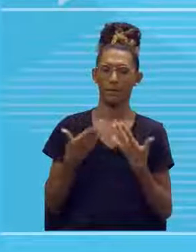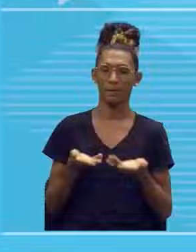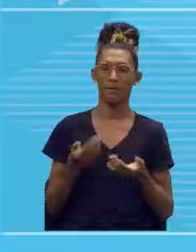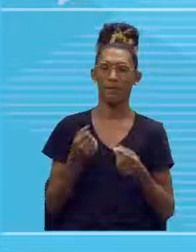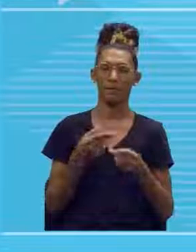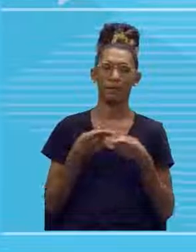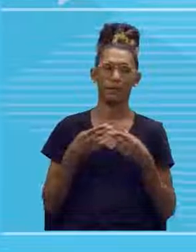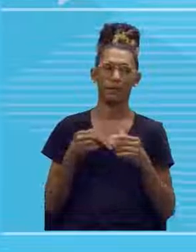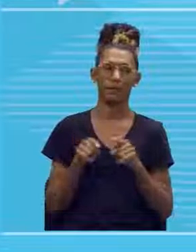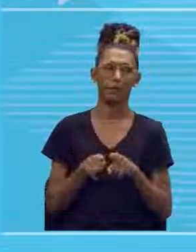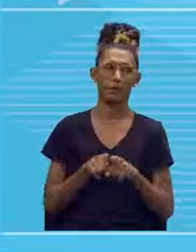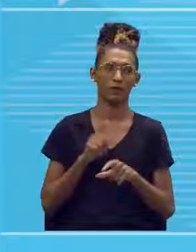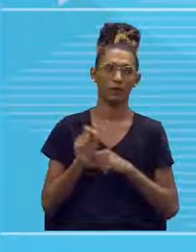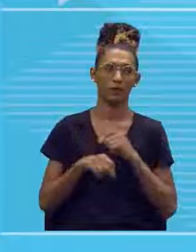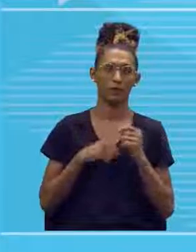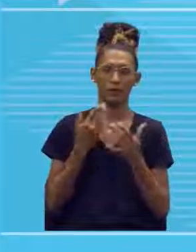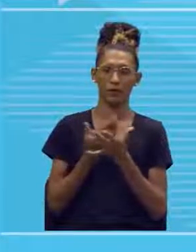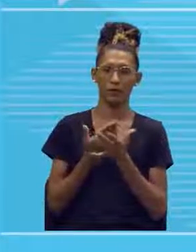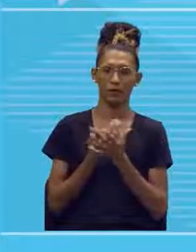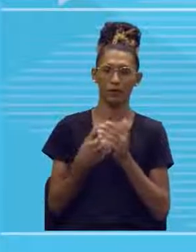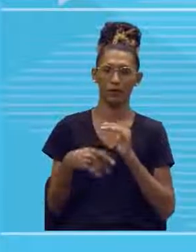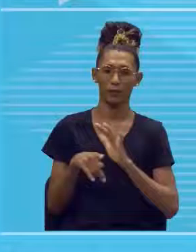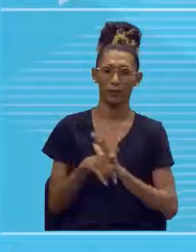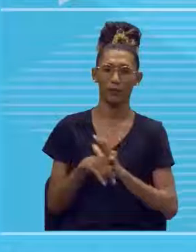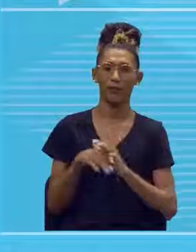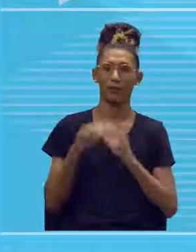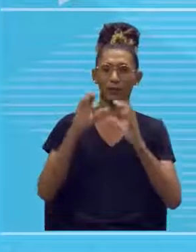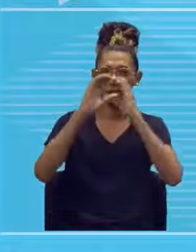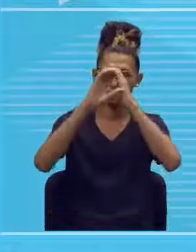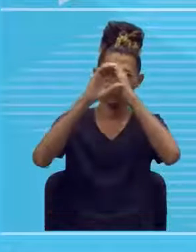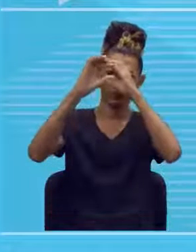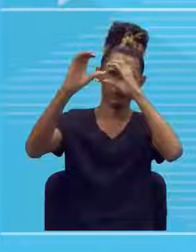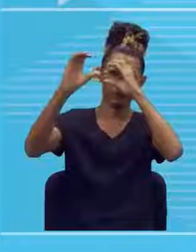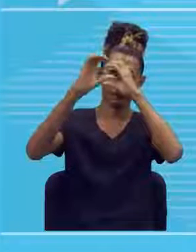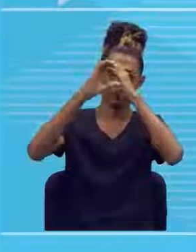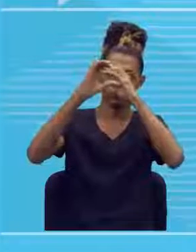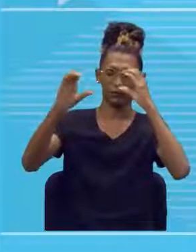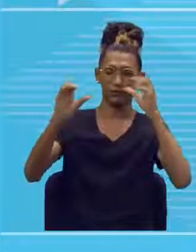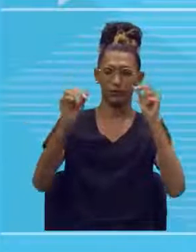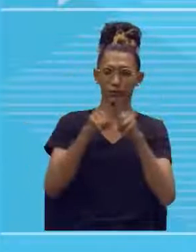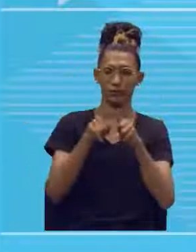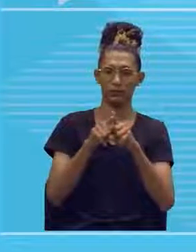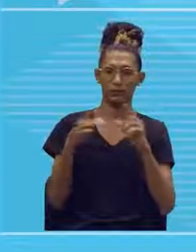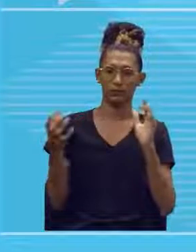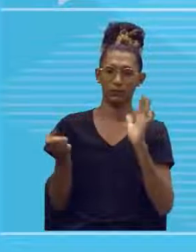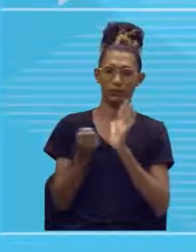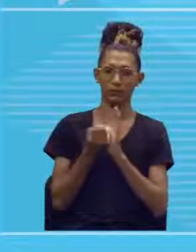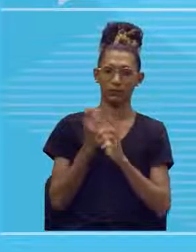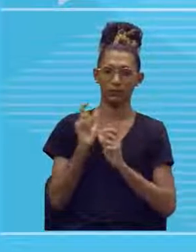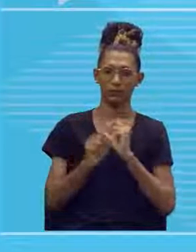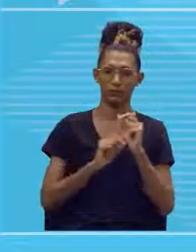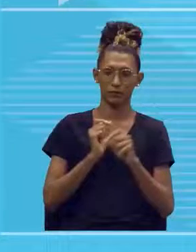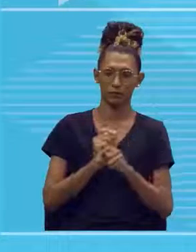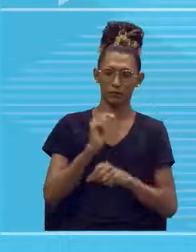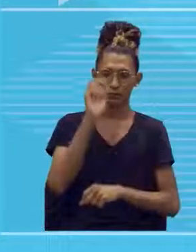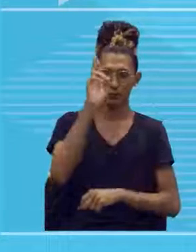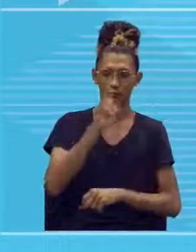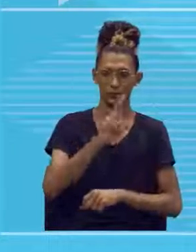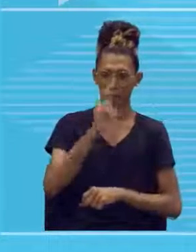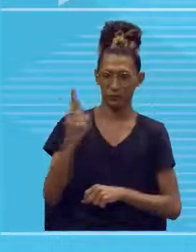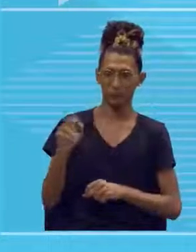utilizavam ainda o estudo dos astros né astronomia para marcar atividades religiosas